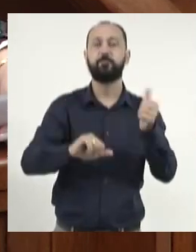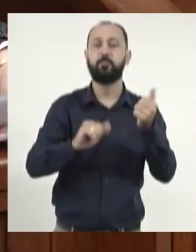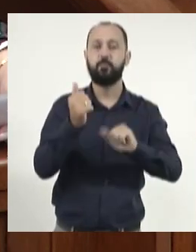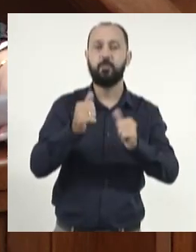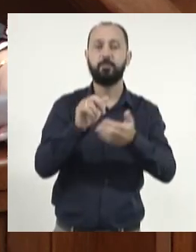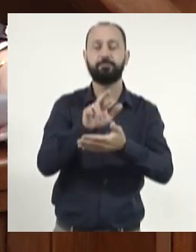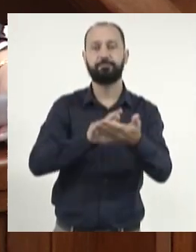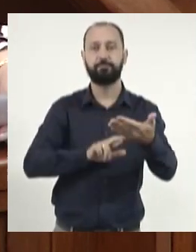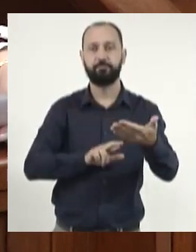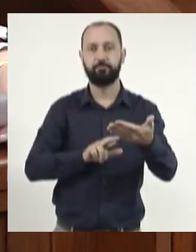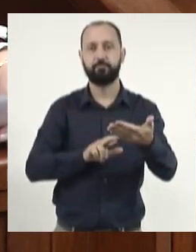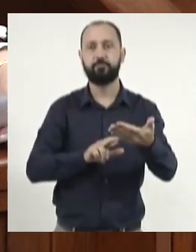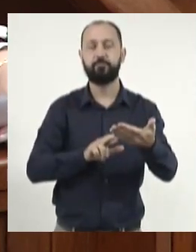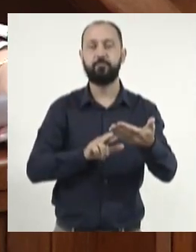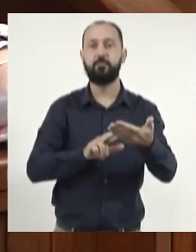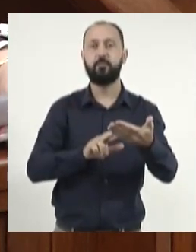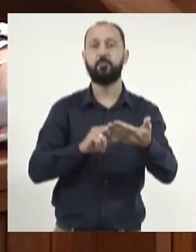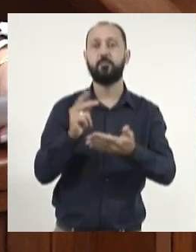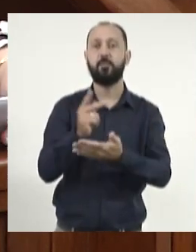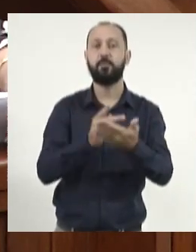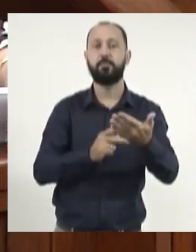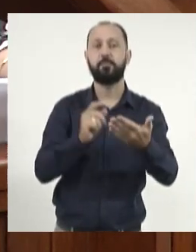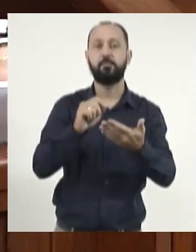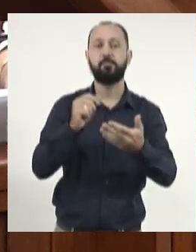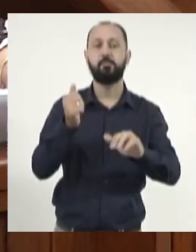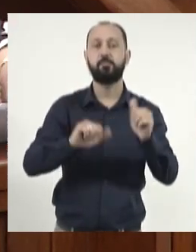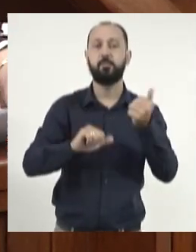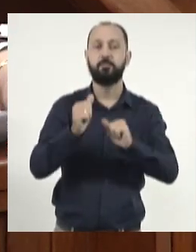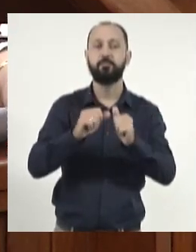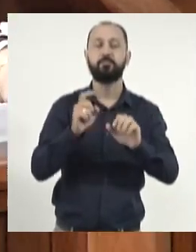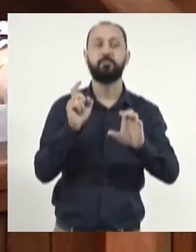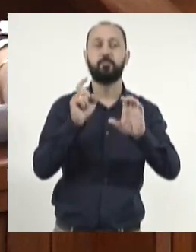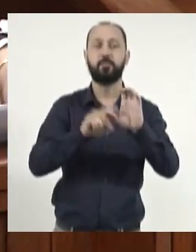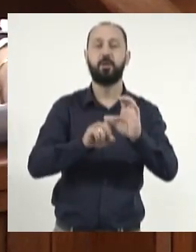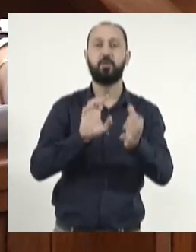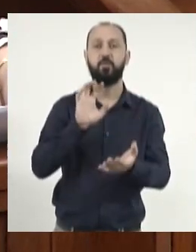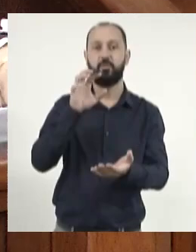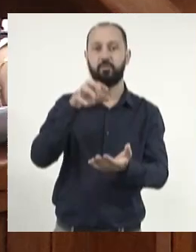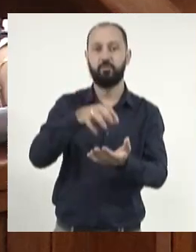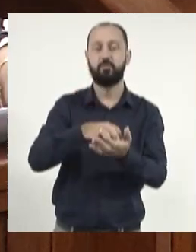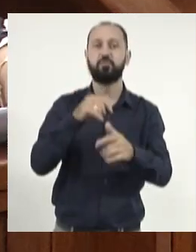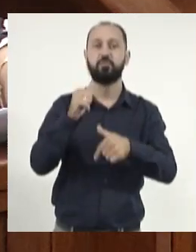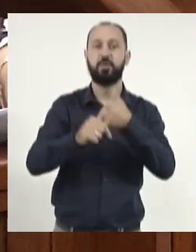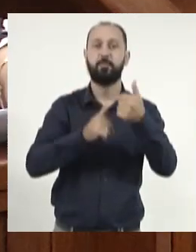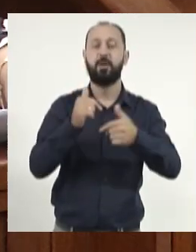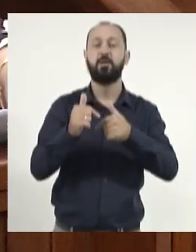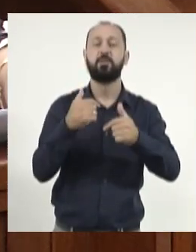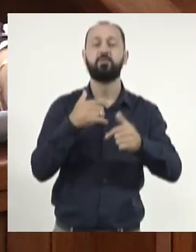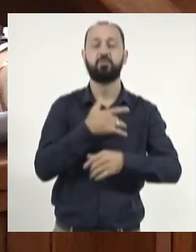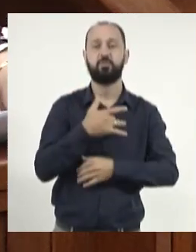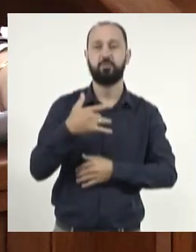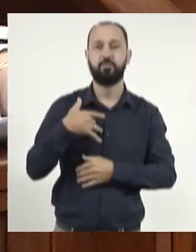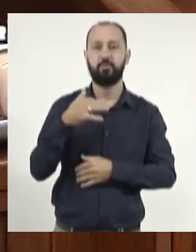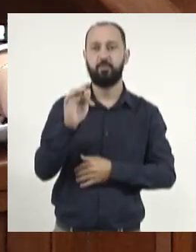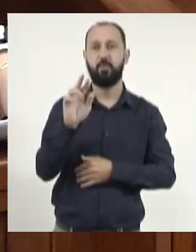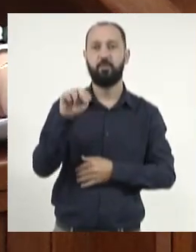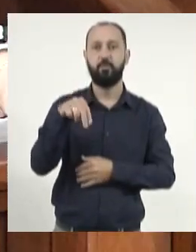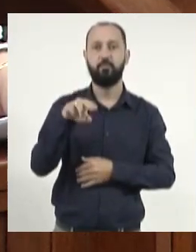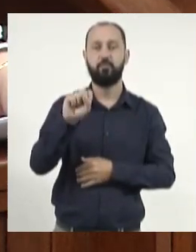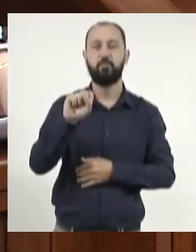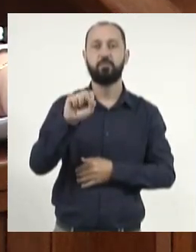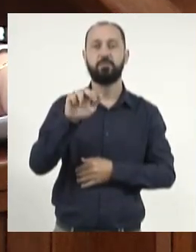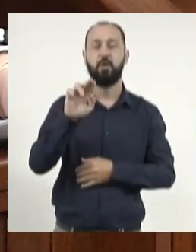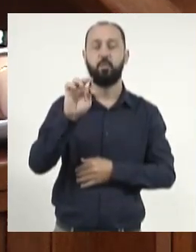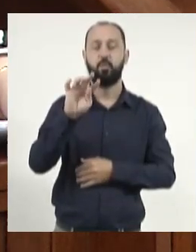análises, relatórios, pareceres sobre as análises das contas da Fundação de Serviços de Saúde Dourados, a FunSaúde,